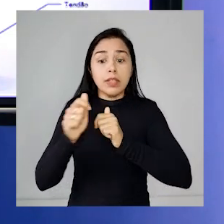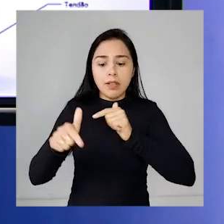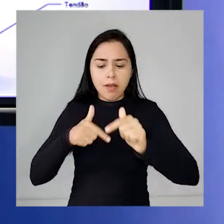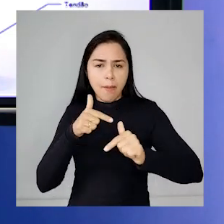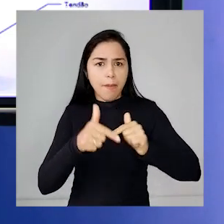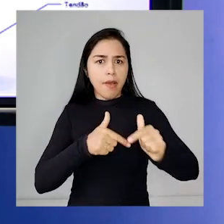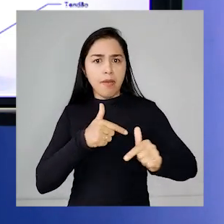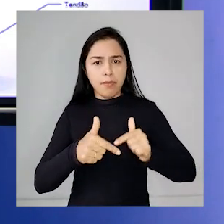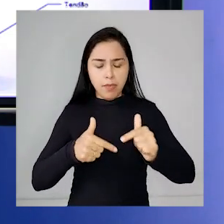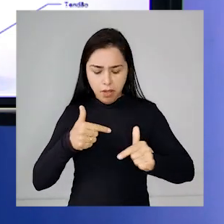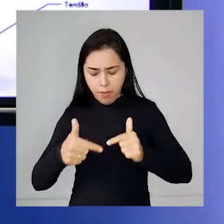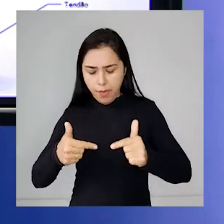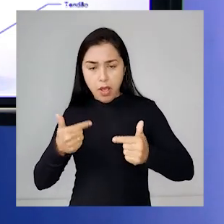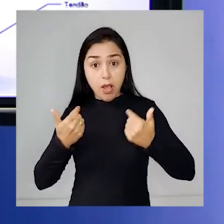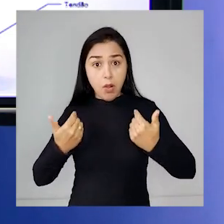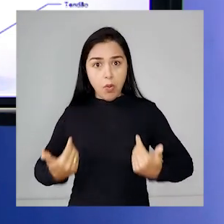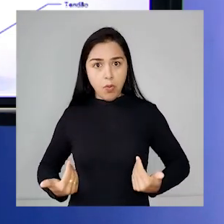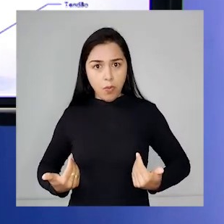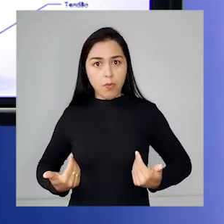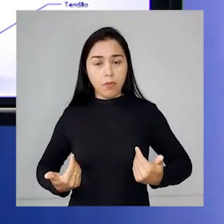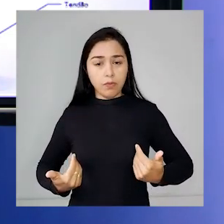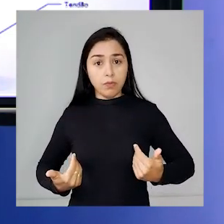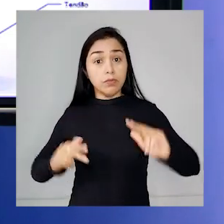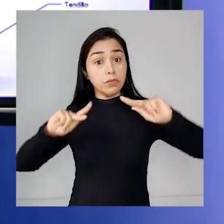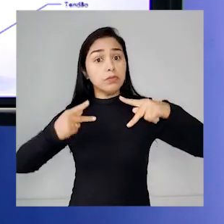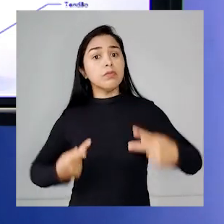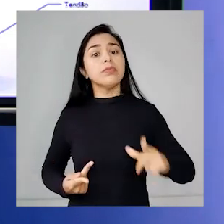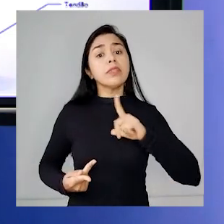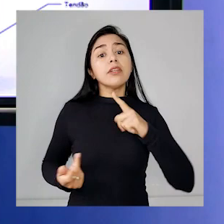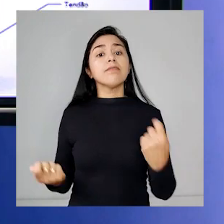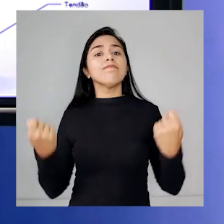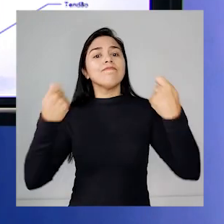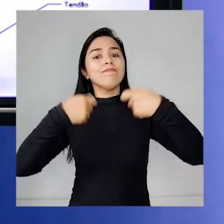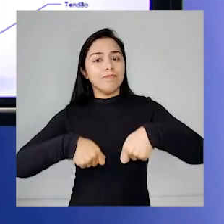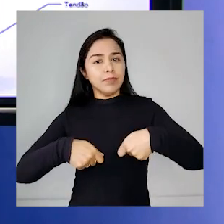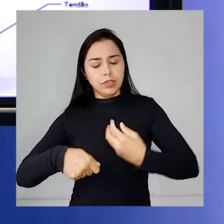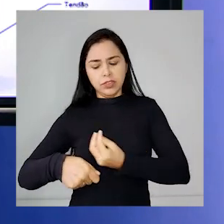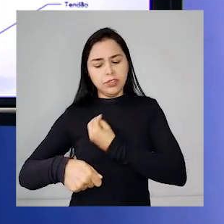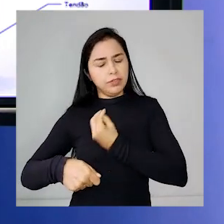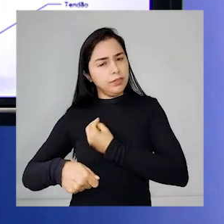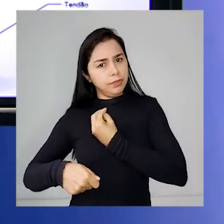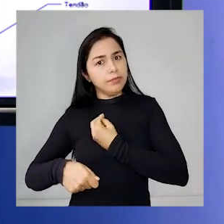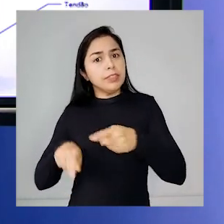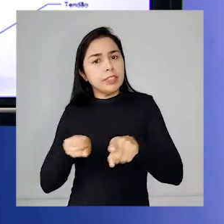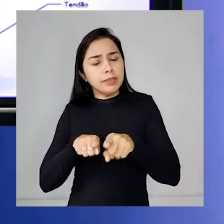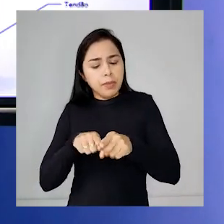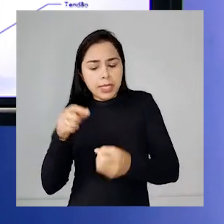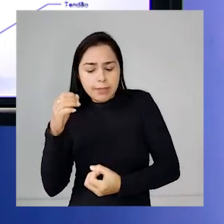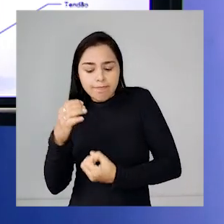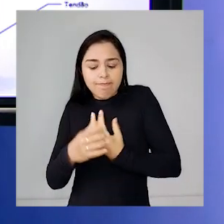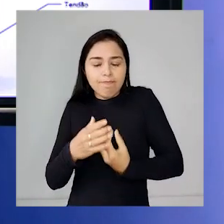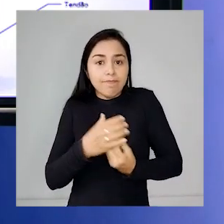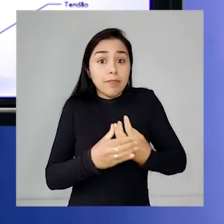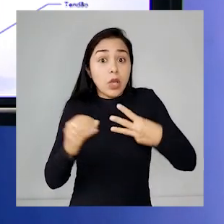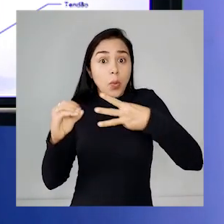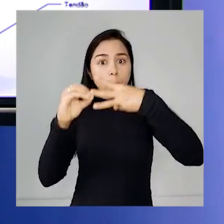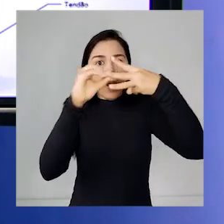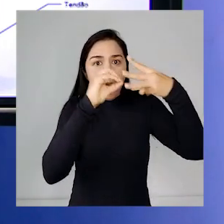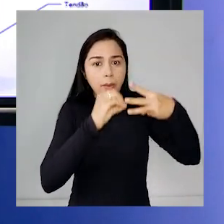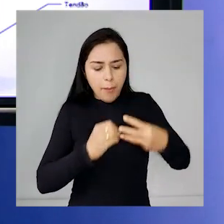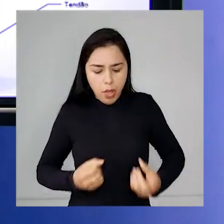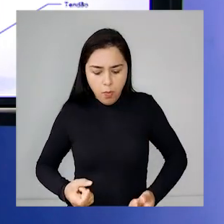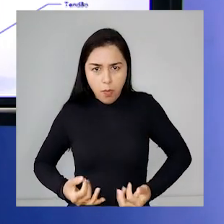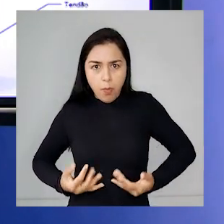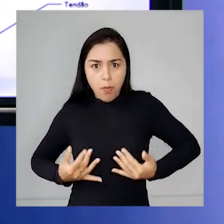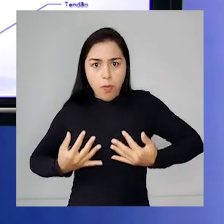nós tenhamos capacidade de sobreviver, de multiplicar células, de fazer um bom funcionamento